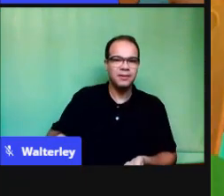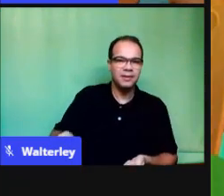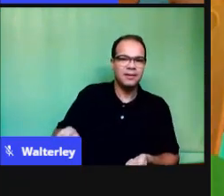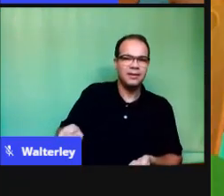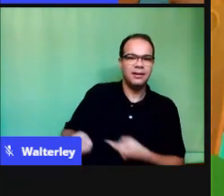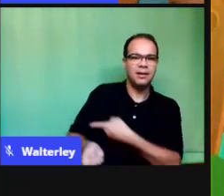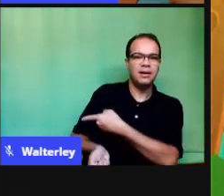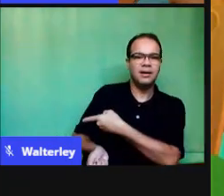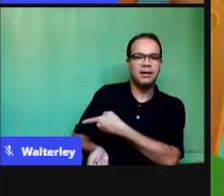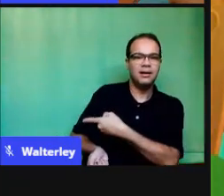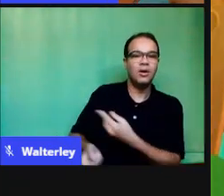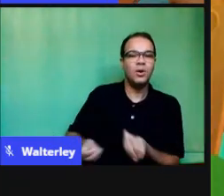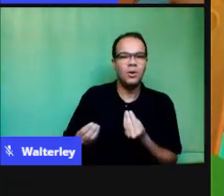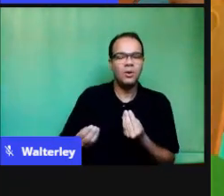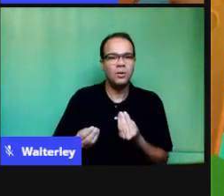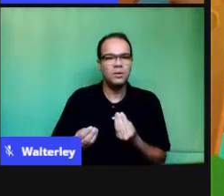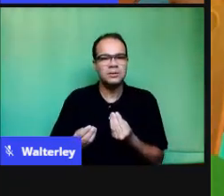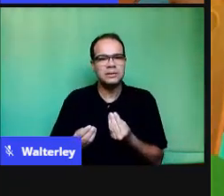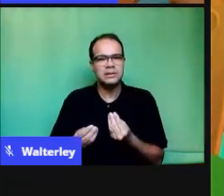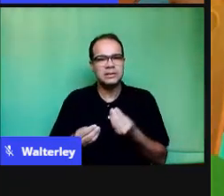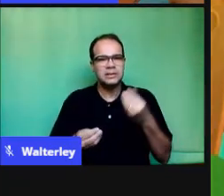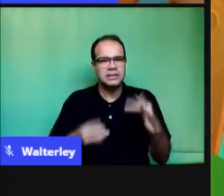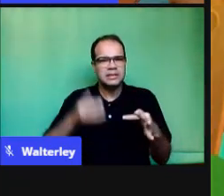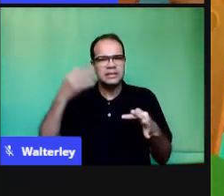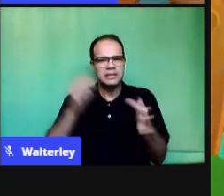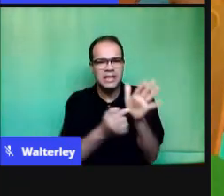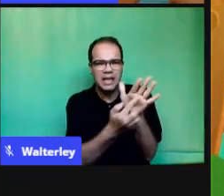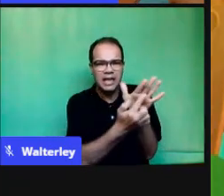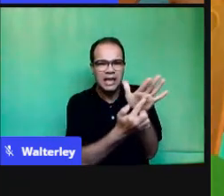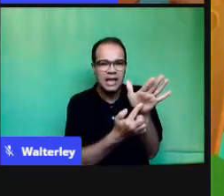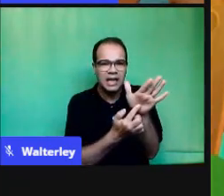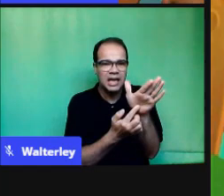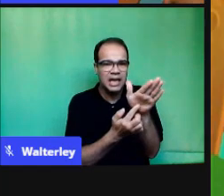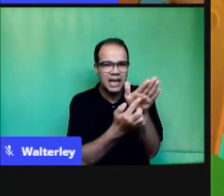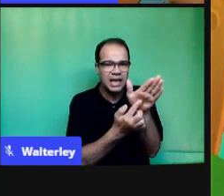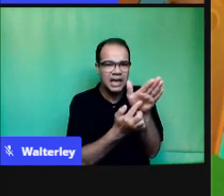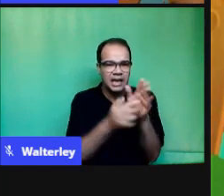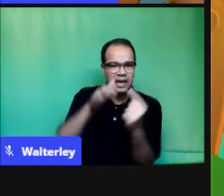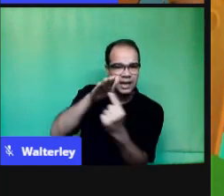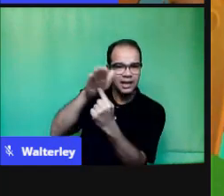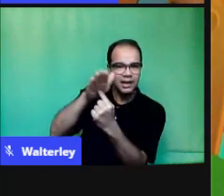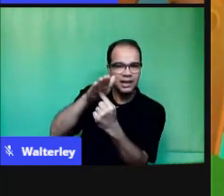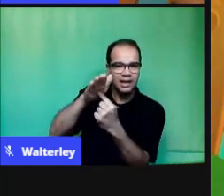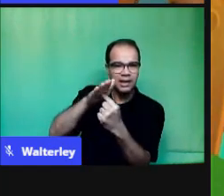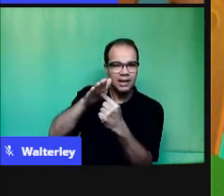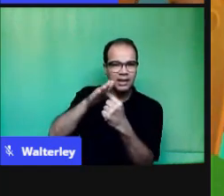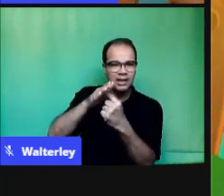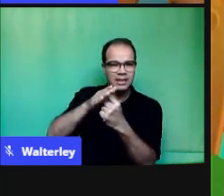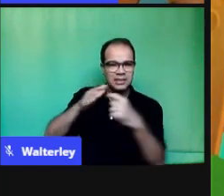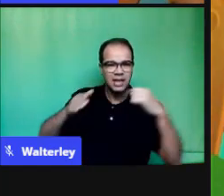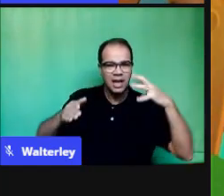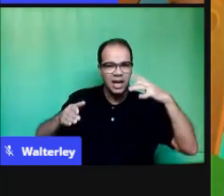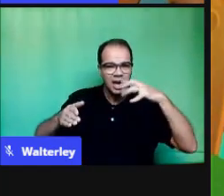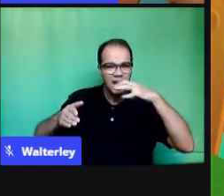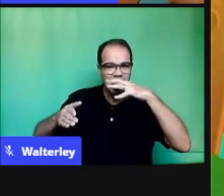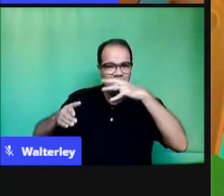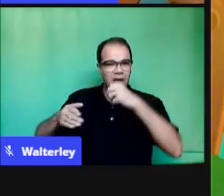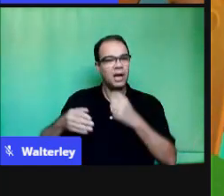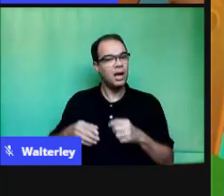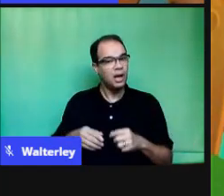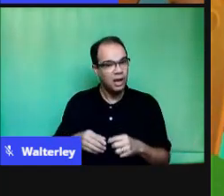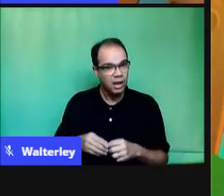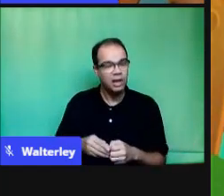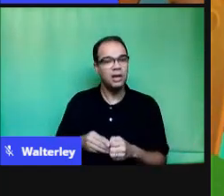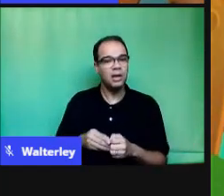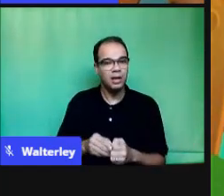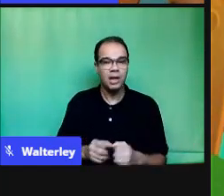pata do seu animal. Então, o animal está cheio de lesões na pata, são queimaduras. Animais que morrem por